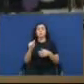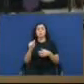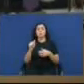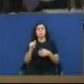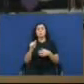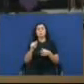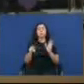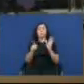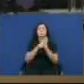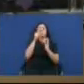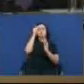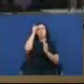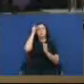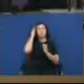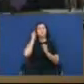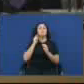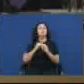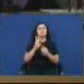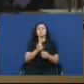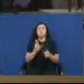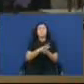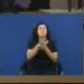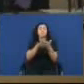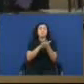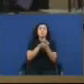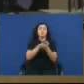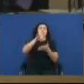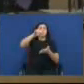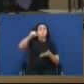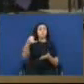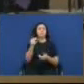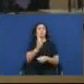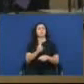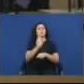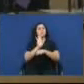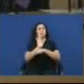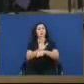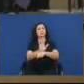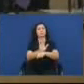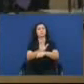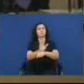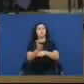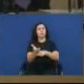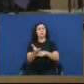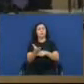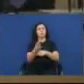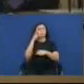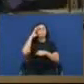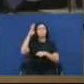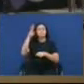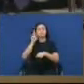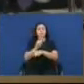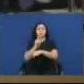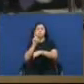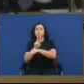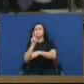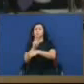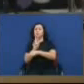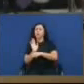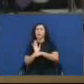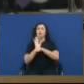cultura, se eu não me engano, ela não está sendo usada para nada. Ela poderia muito bem ser uma base da Guarda Municipal para